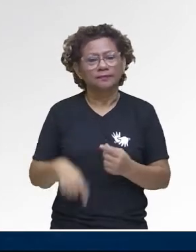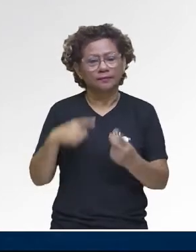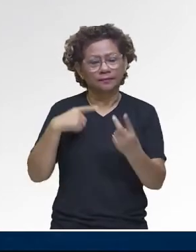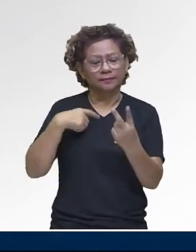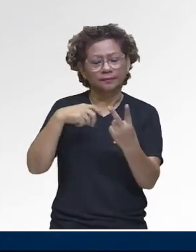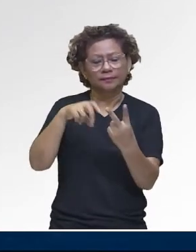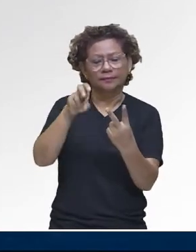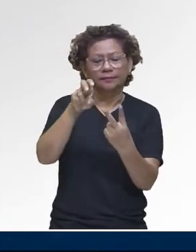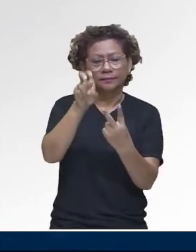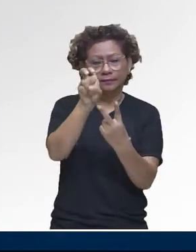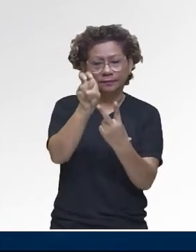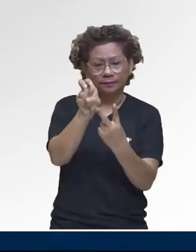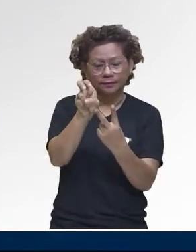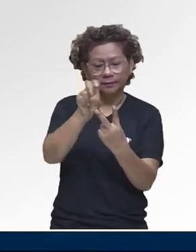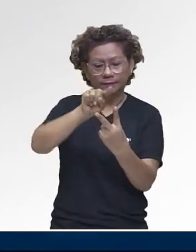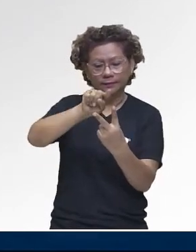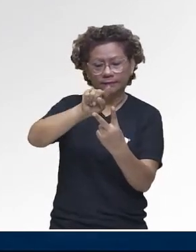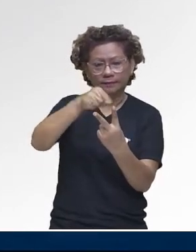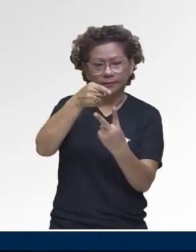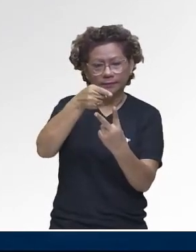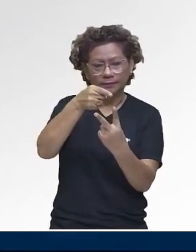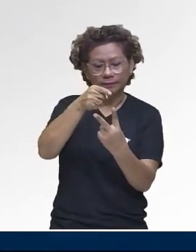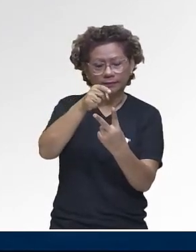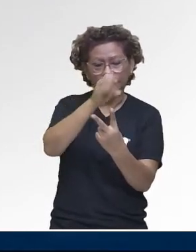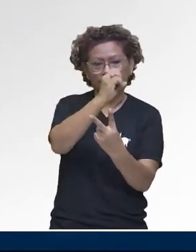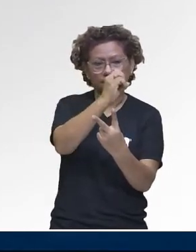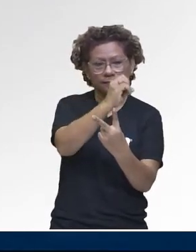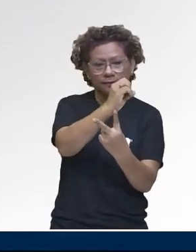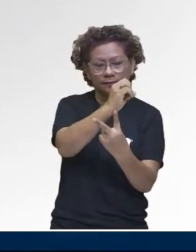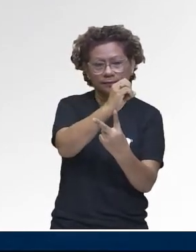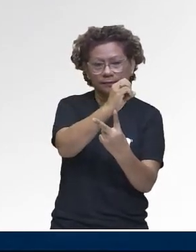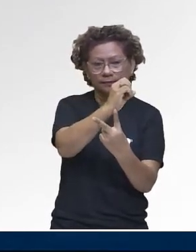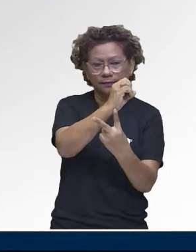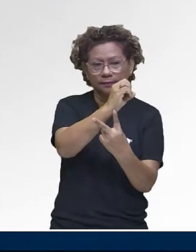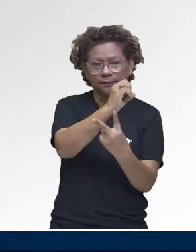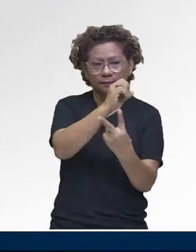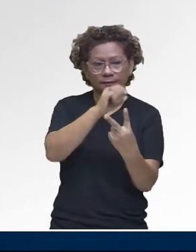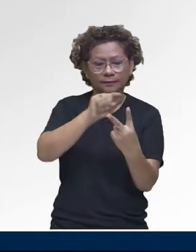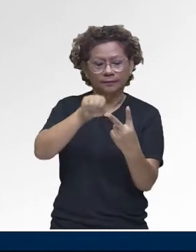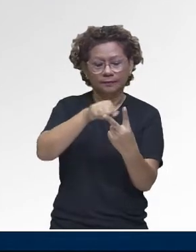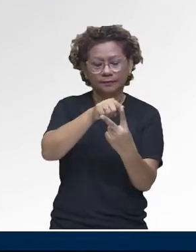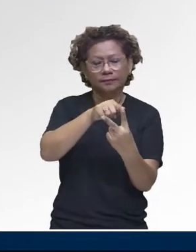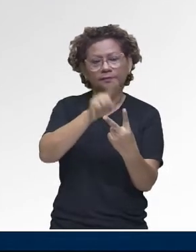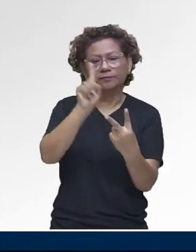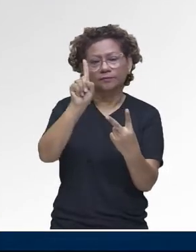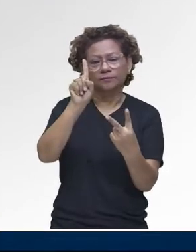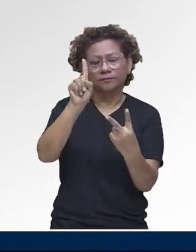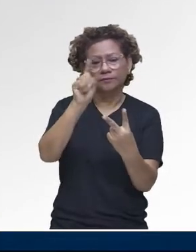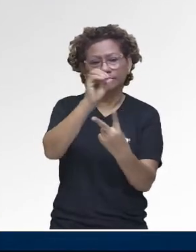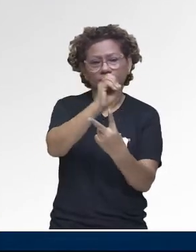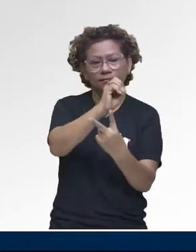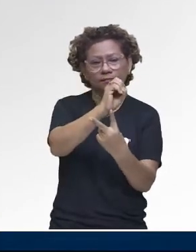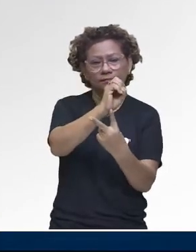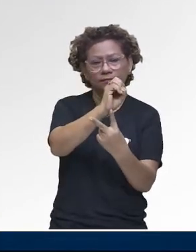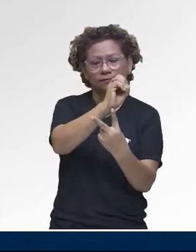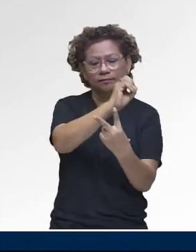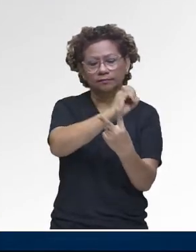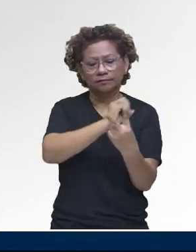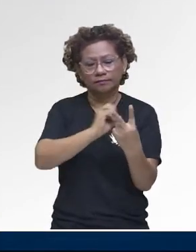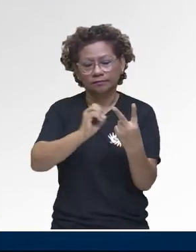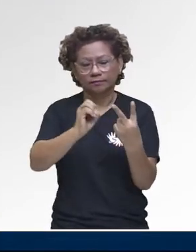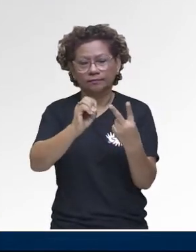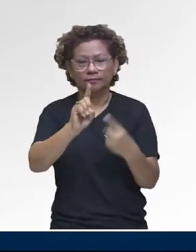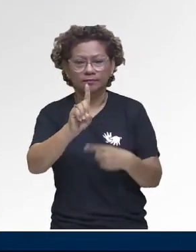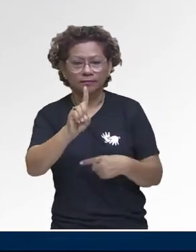aqui apenas uma casa, então nós vamos colocar 0. Mas se fosse diferente, se fosse,